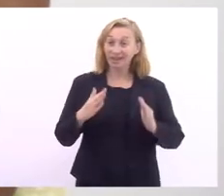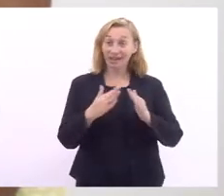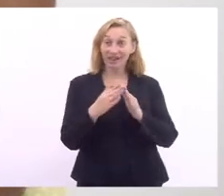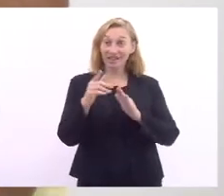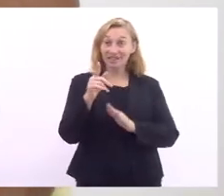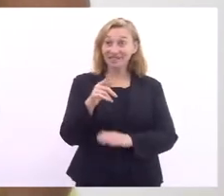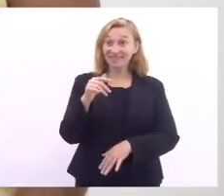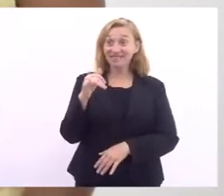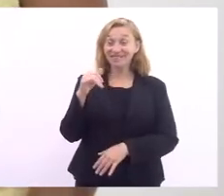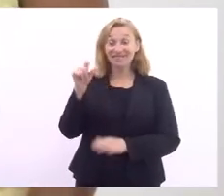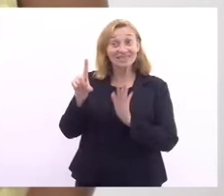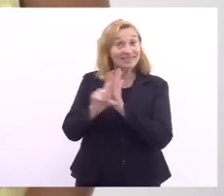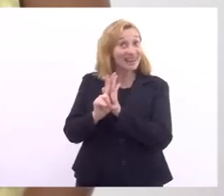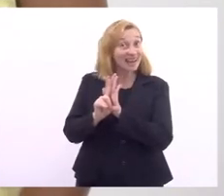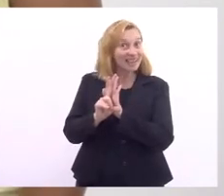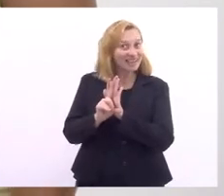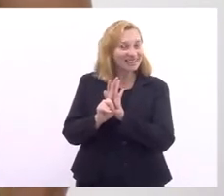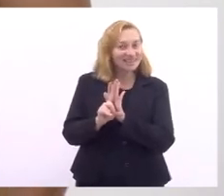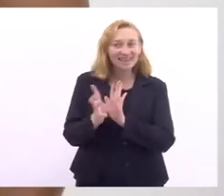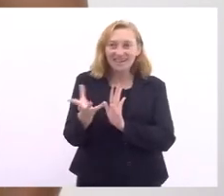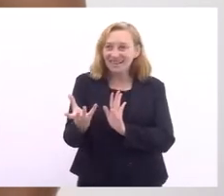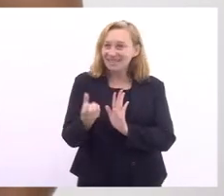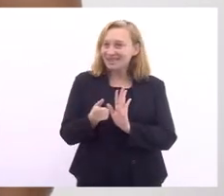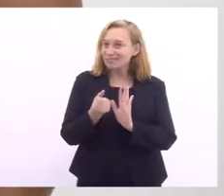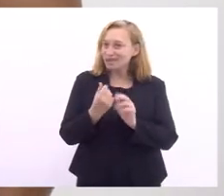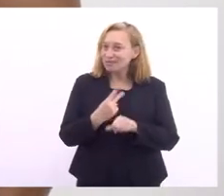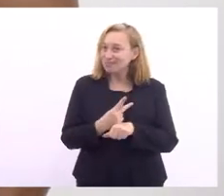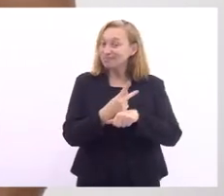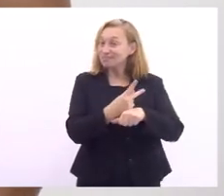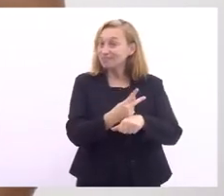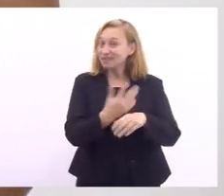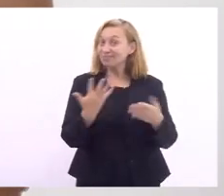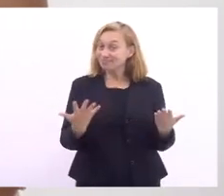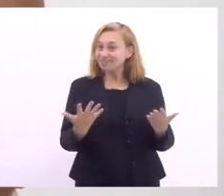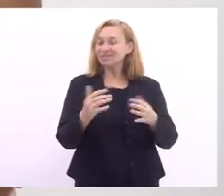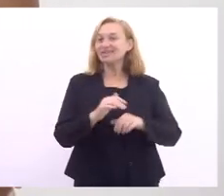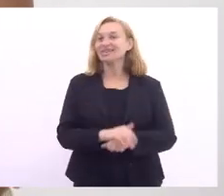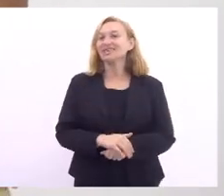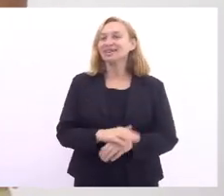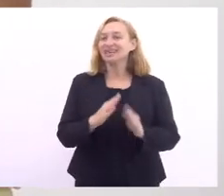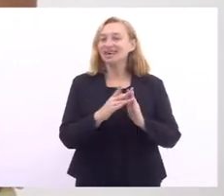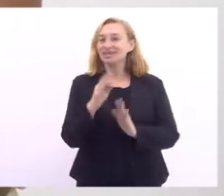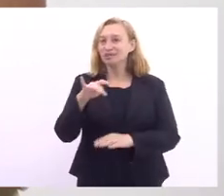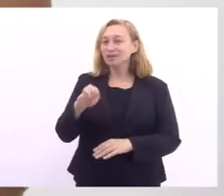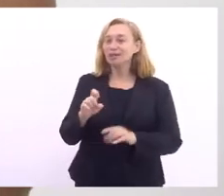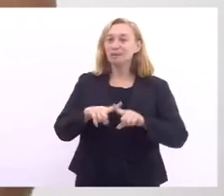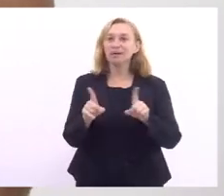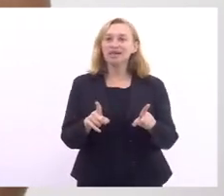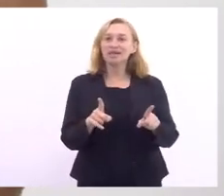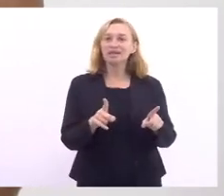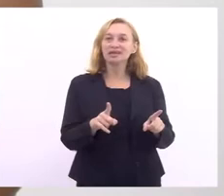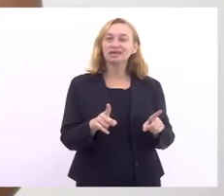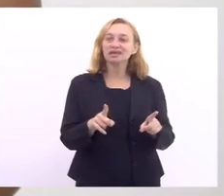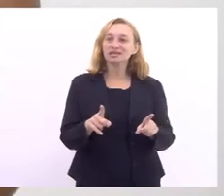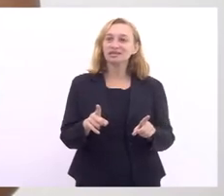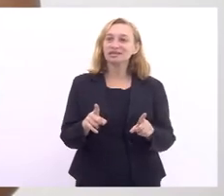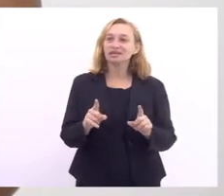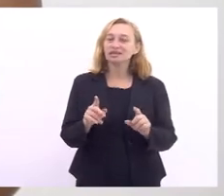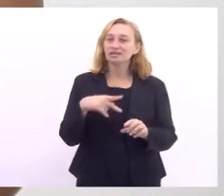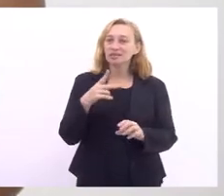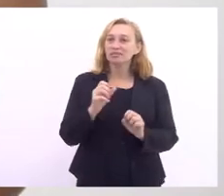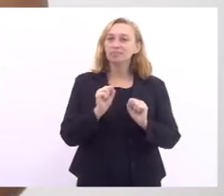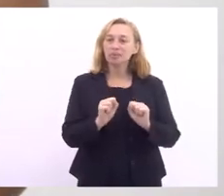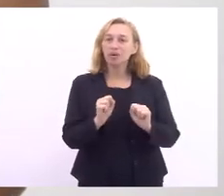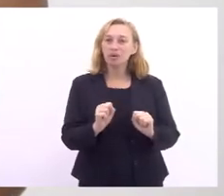Legislativa Fluminense nessa casa Providência recebendo prêmio pela casa Fluminense fim mas também acho que a gente propõe em casa pode